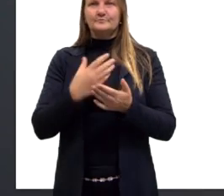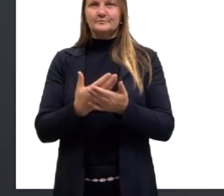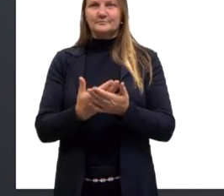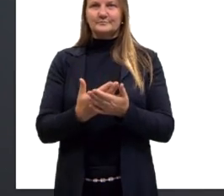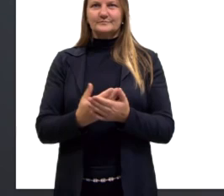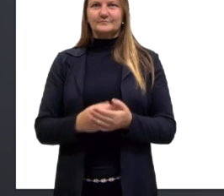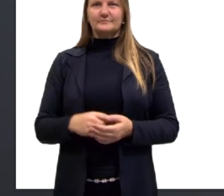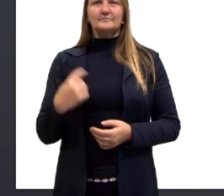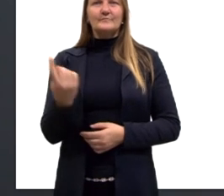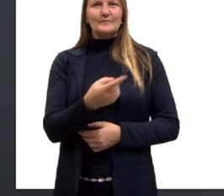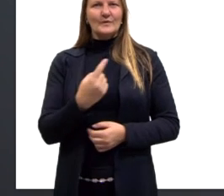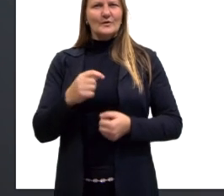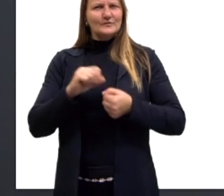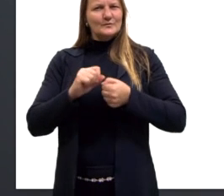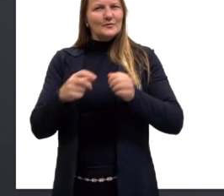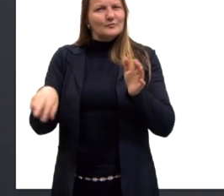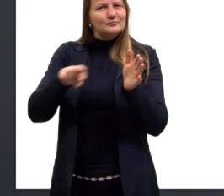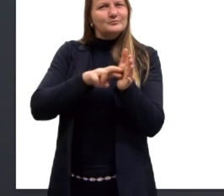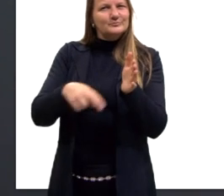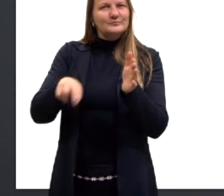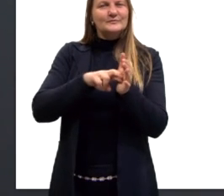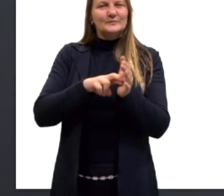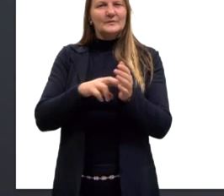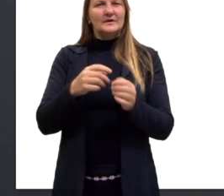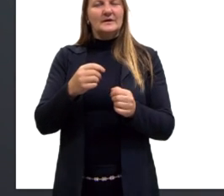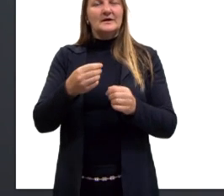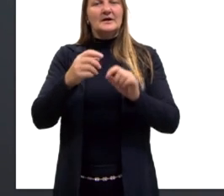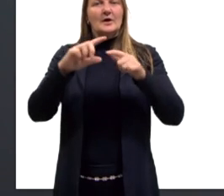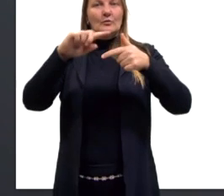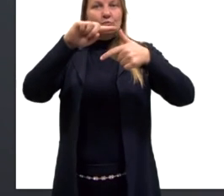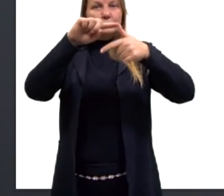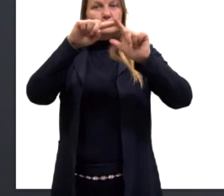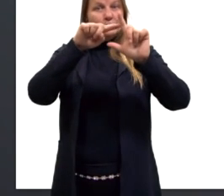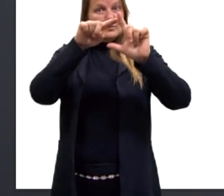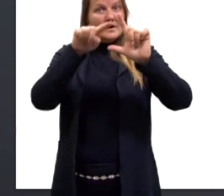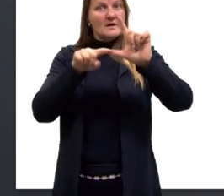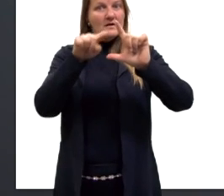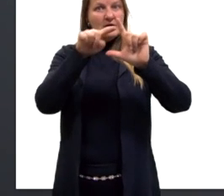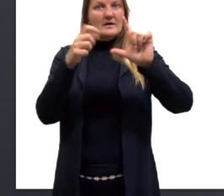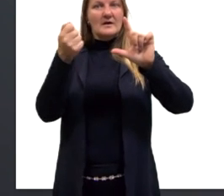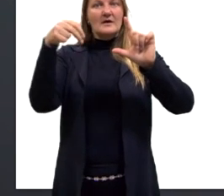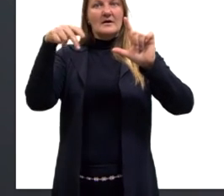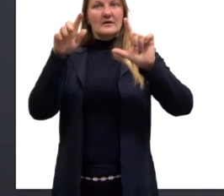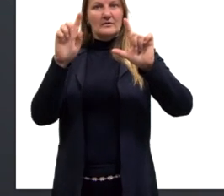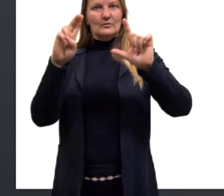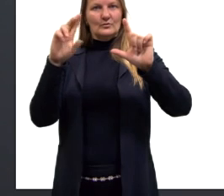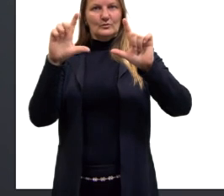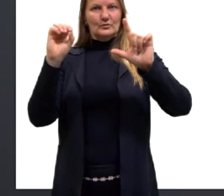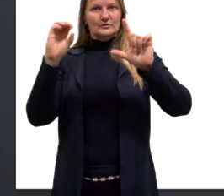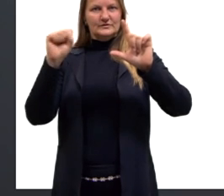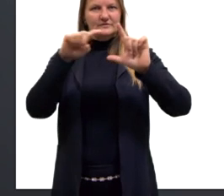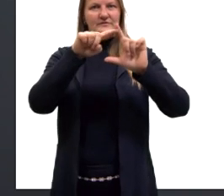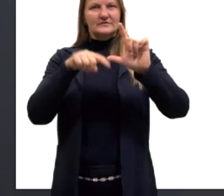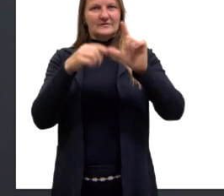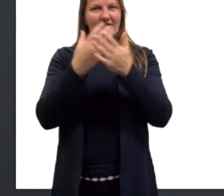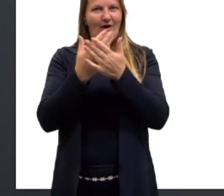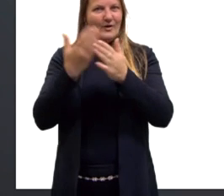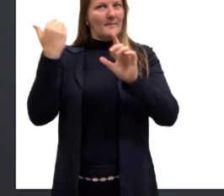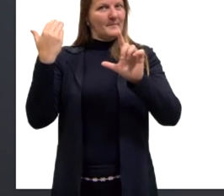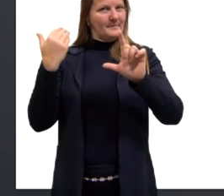aula Nós Vamos retomar aquela parte de ângulos que nós vimos então na aula anterior